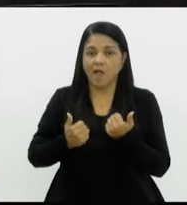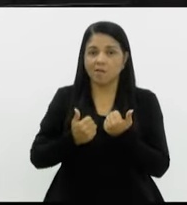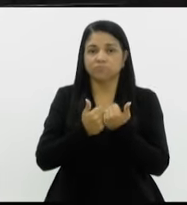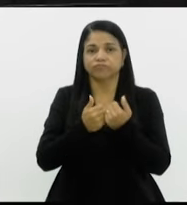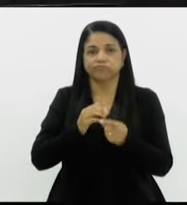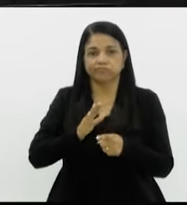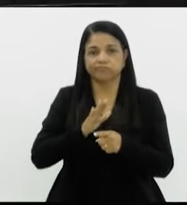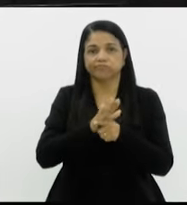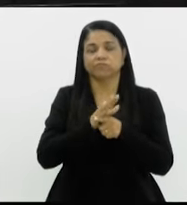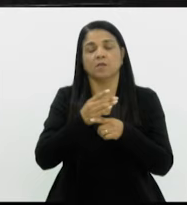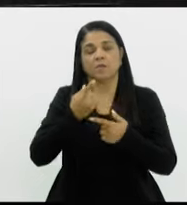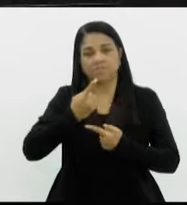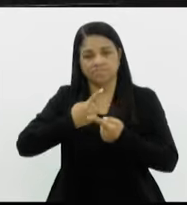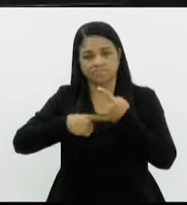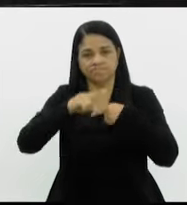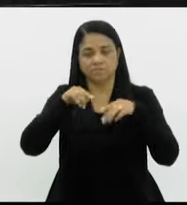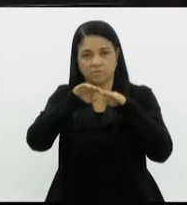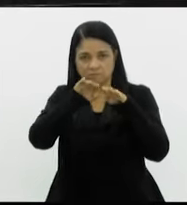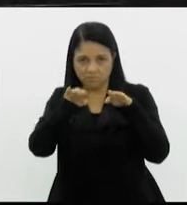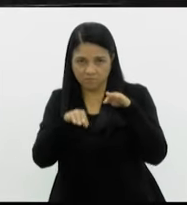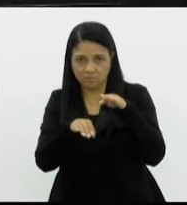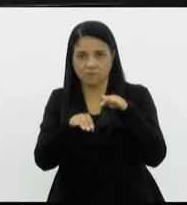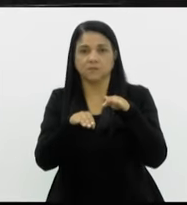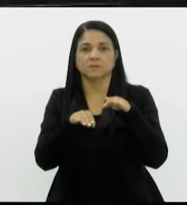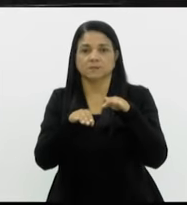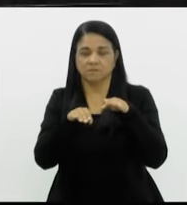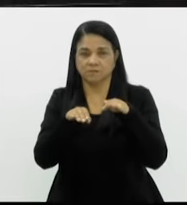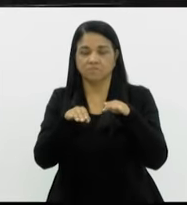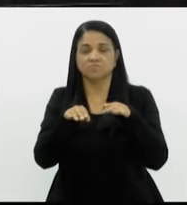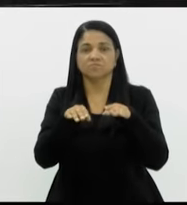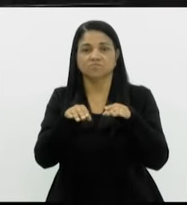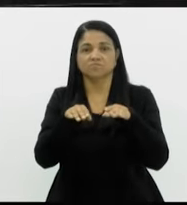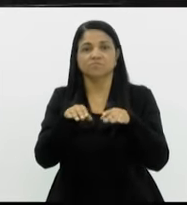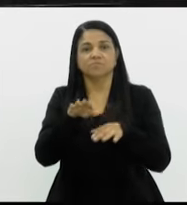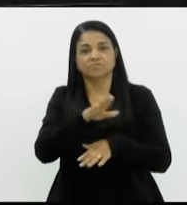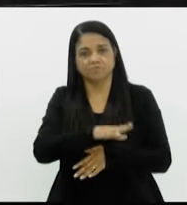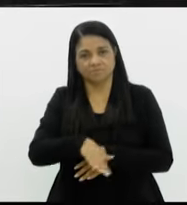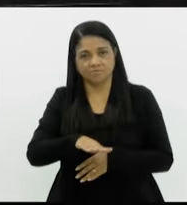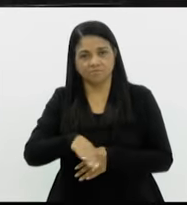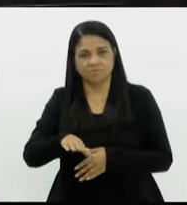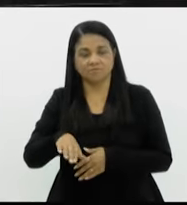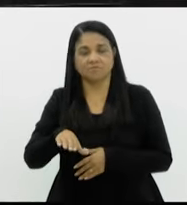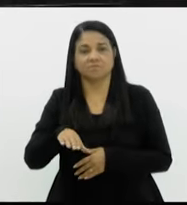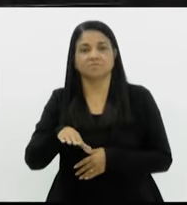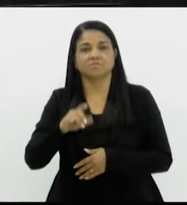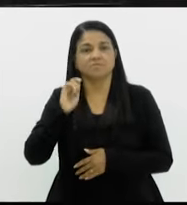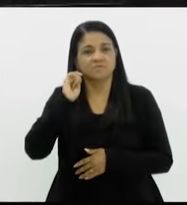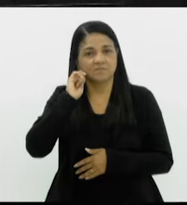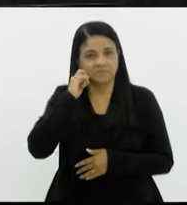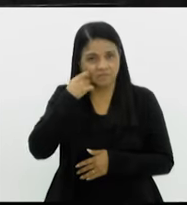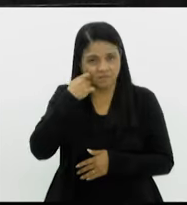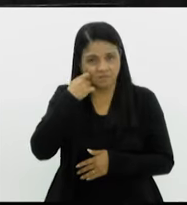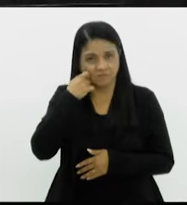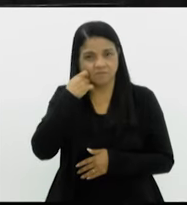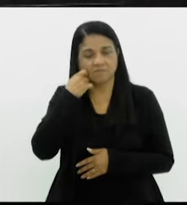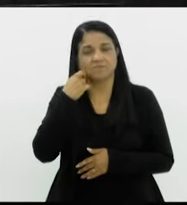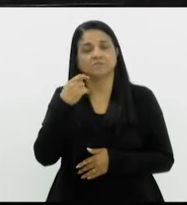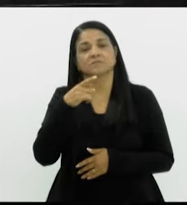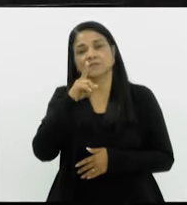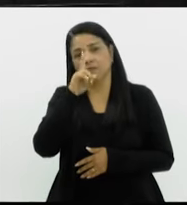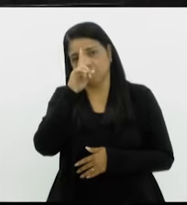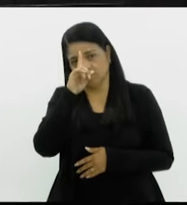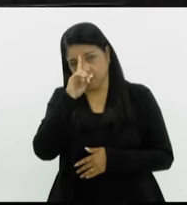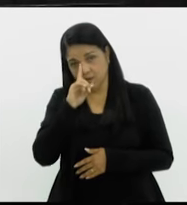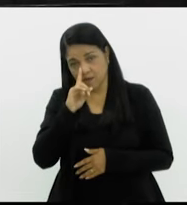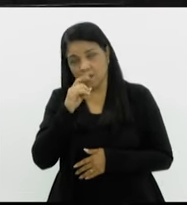das desigualdades enfrentadas historicamente pelas crianças negras, também pelas crianças